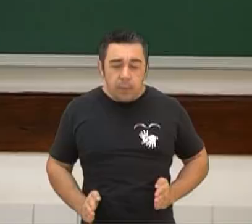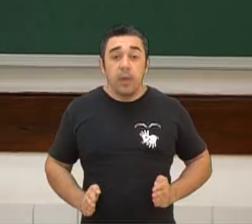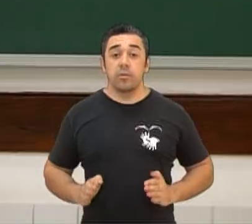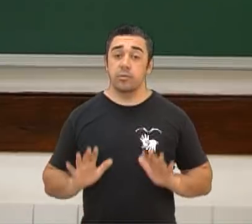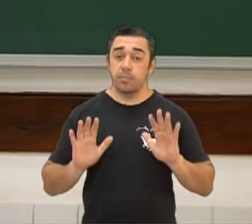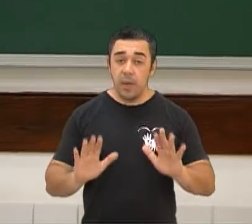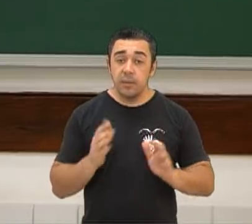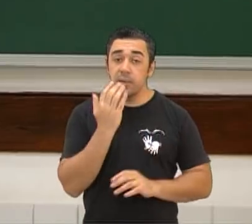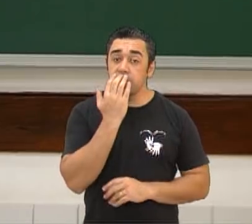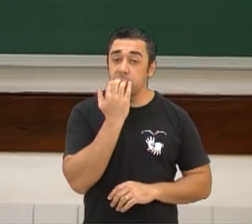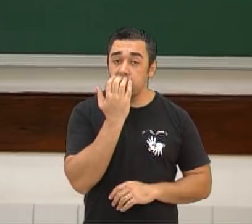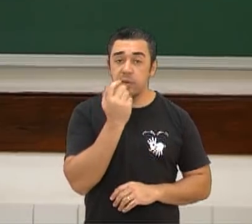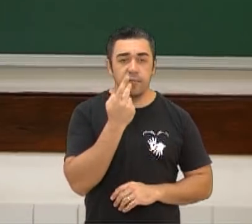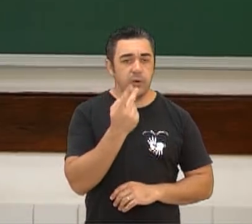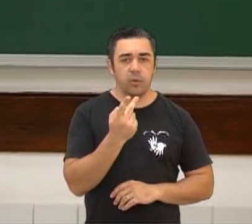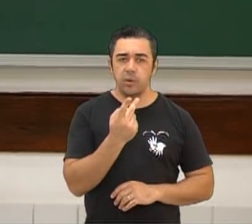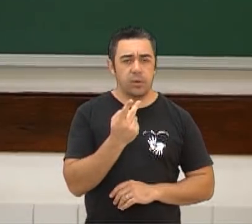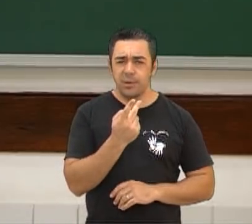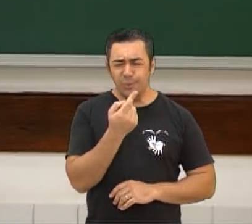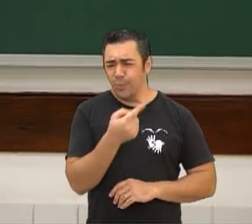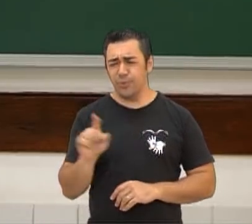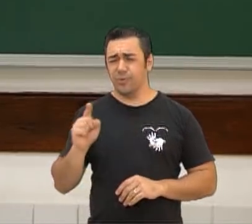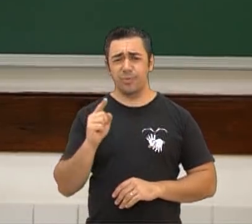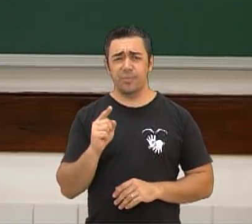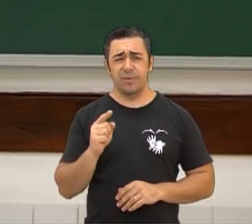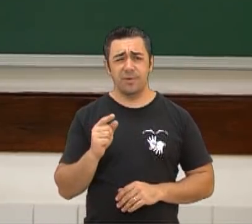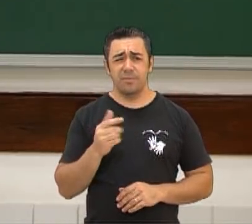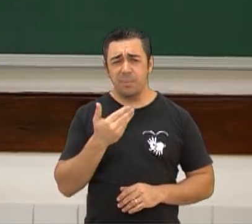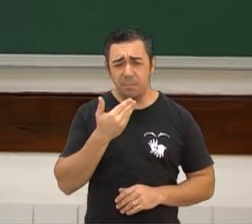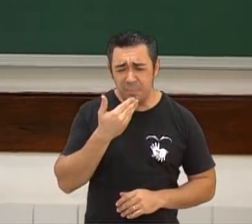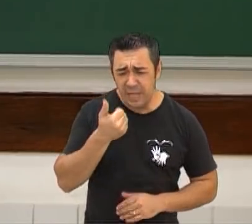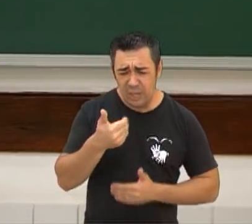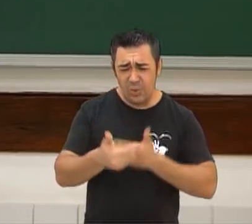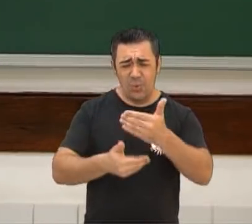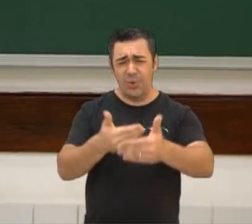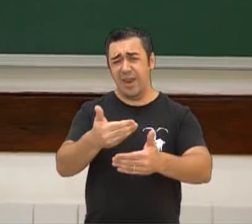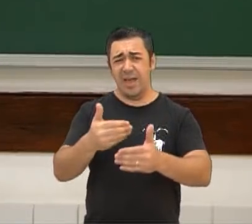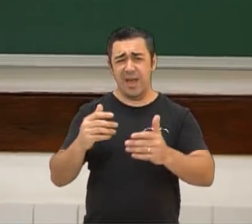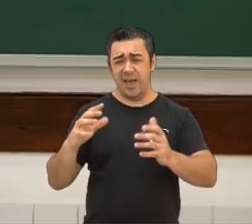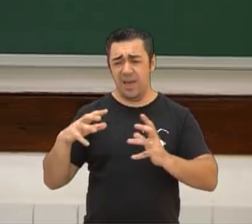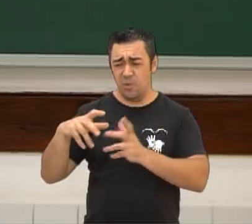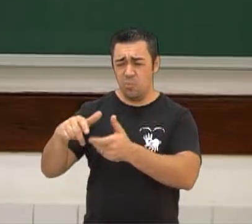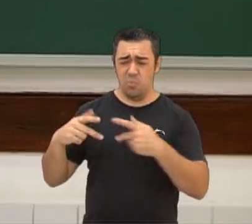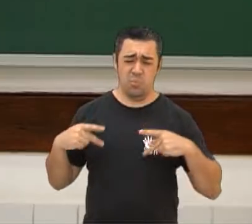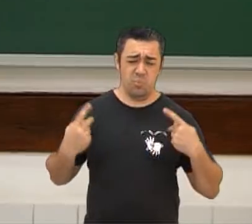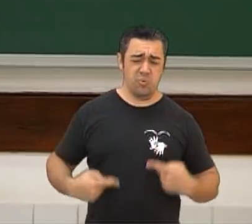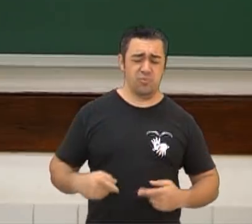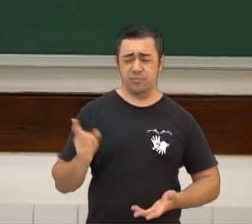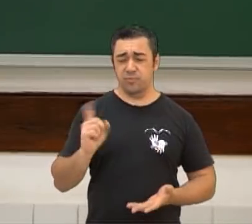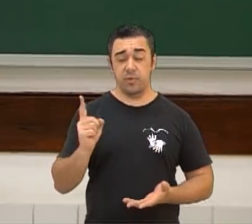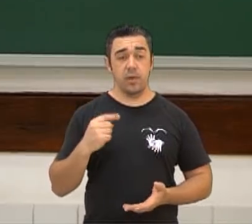a última coisa que eu prometeria seria melhorar a humanidade. Não foi para isso que eu vim. Né? Para